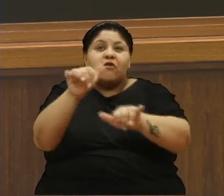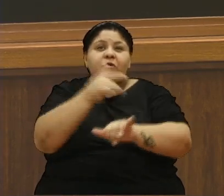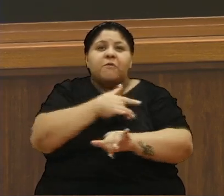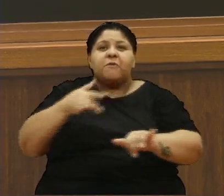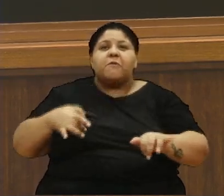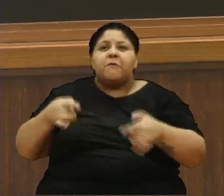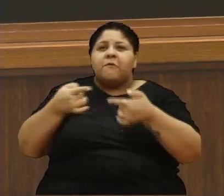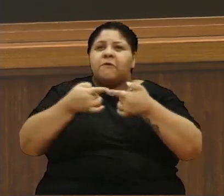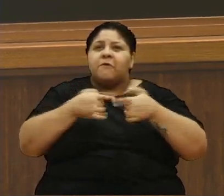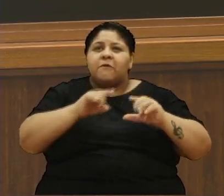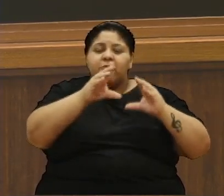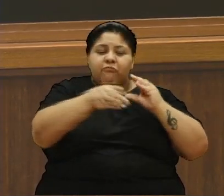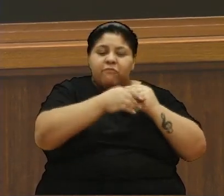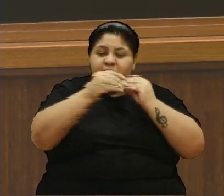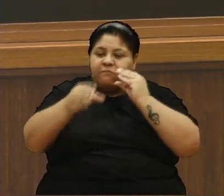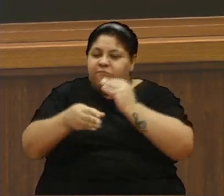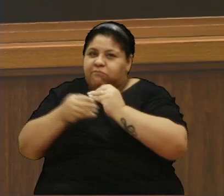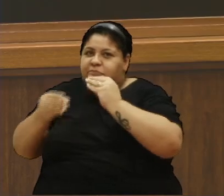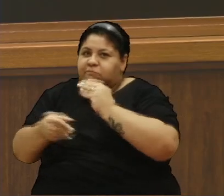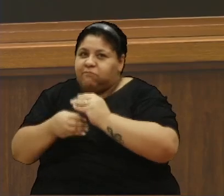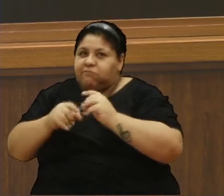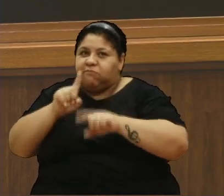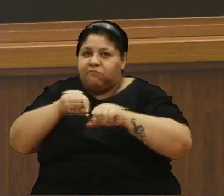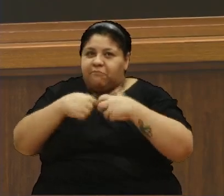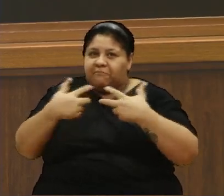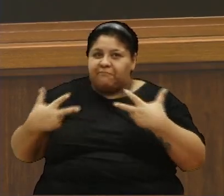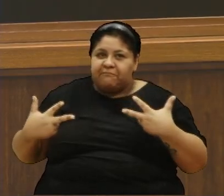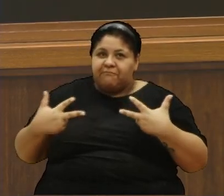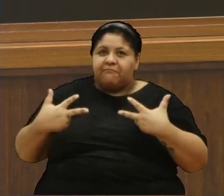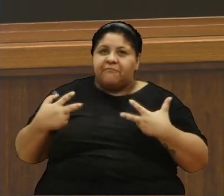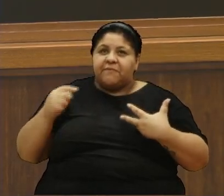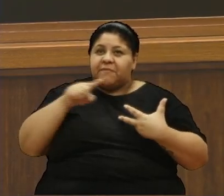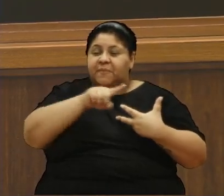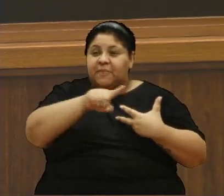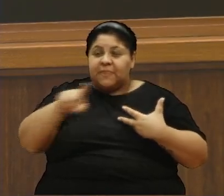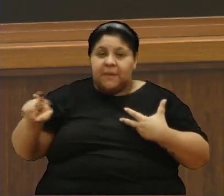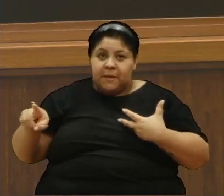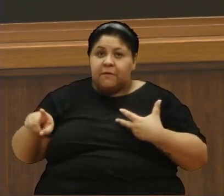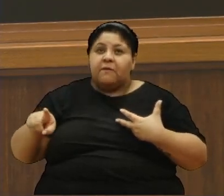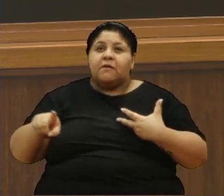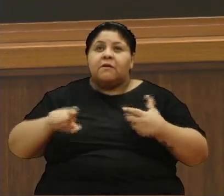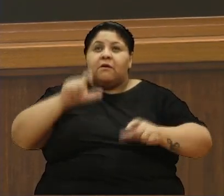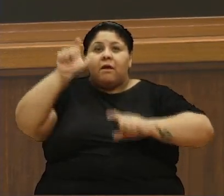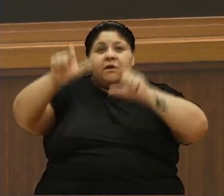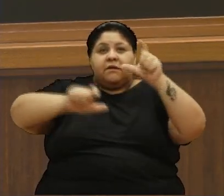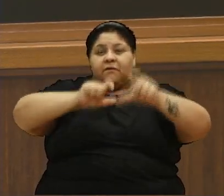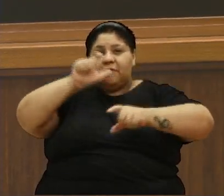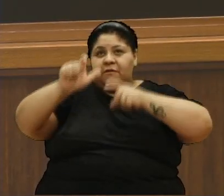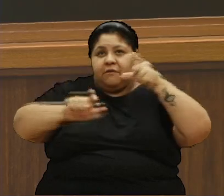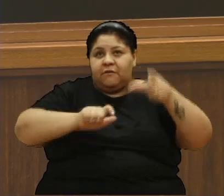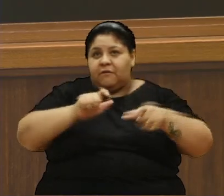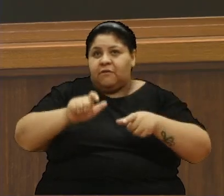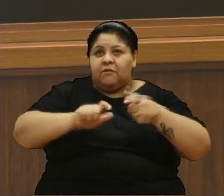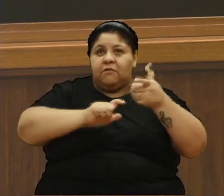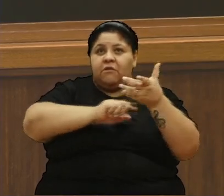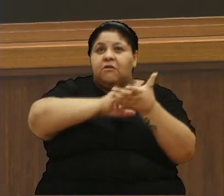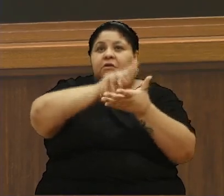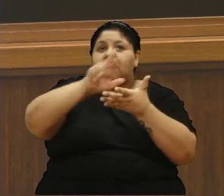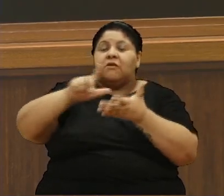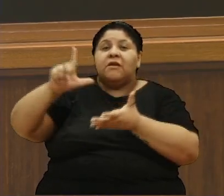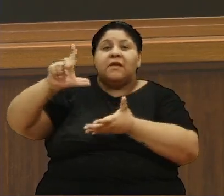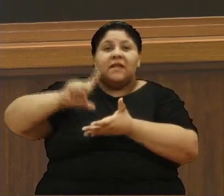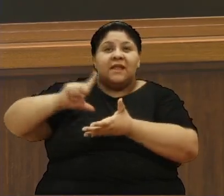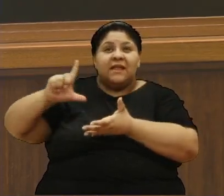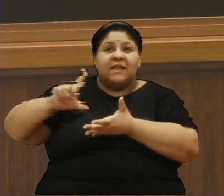um monte de tarefas aqui. Então, se sobrecarrega as pessoas com inúmera, e isso tem sido